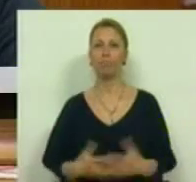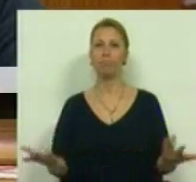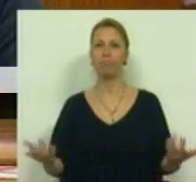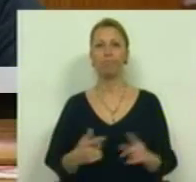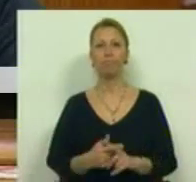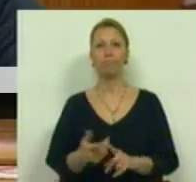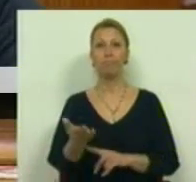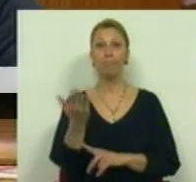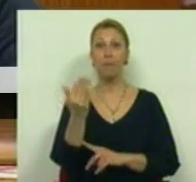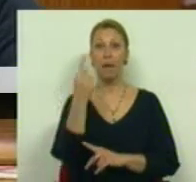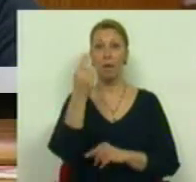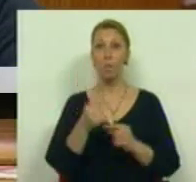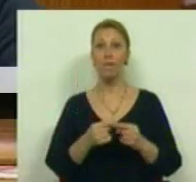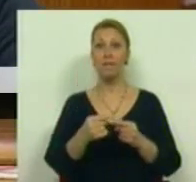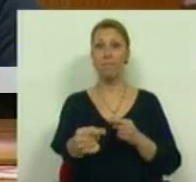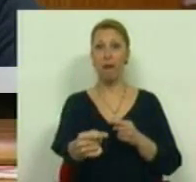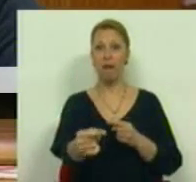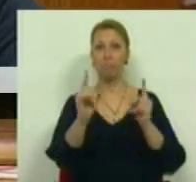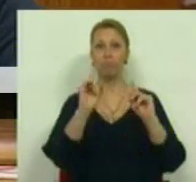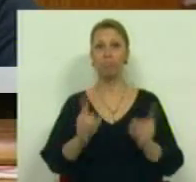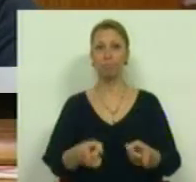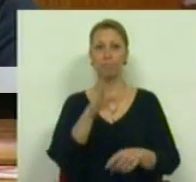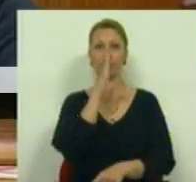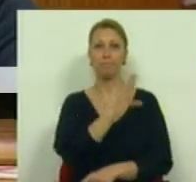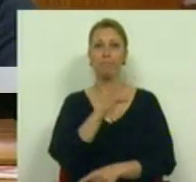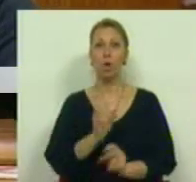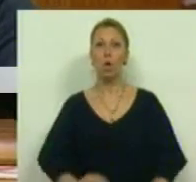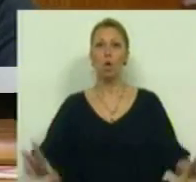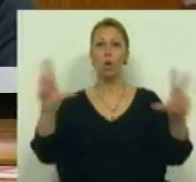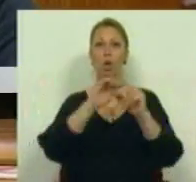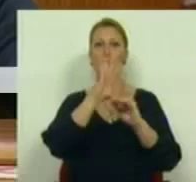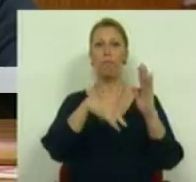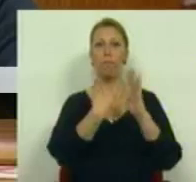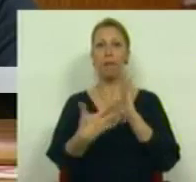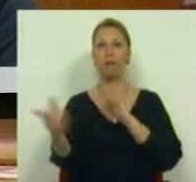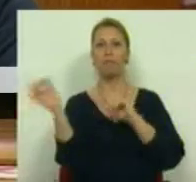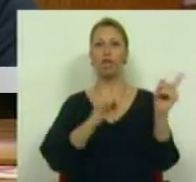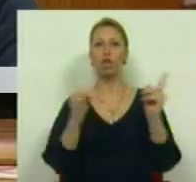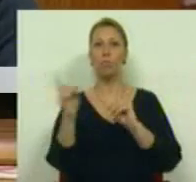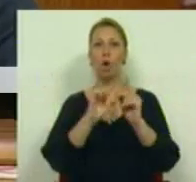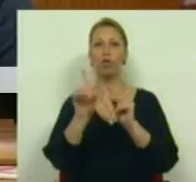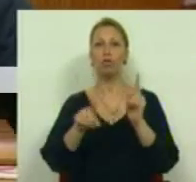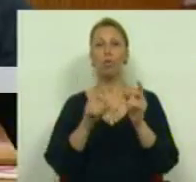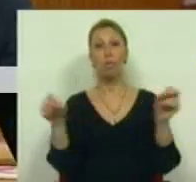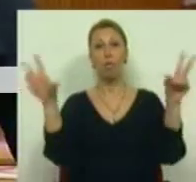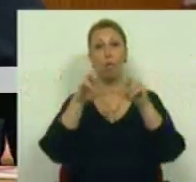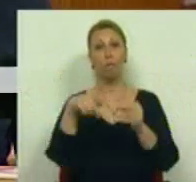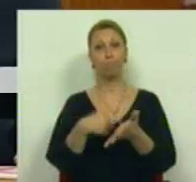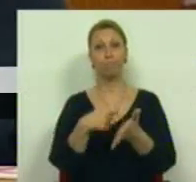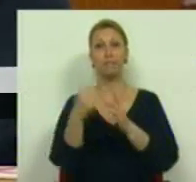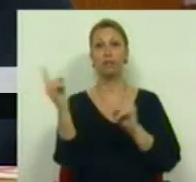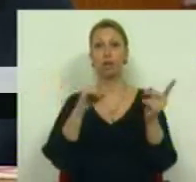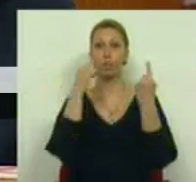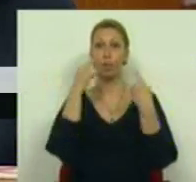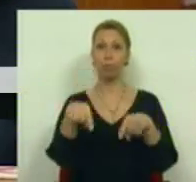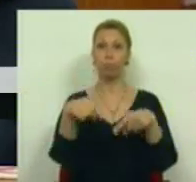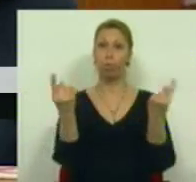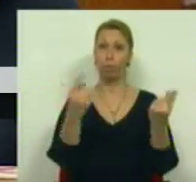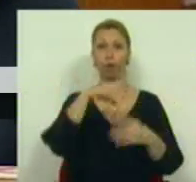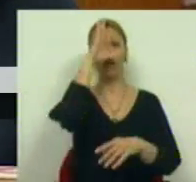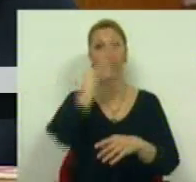falta uma semana para entrar em vigor o novo plano de transportes e os novos tarifários dos transportes públicos e o